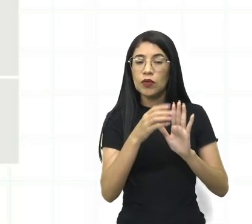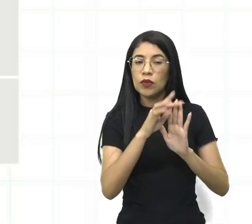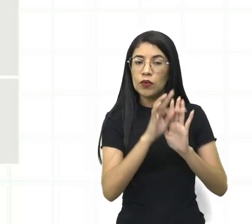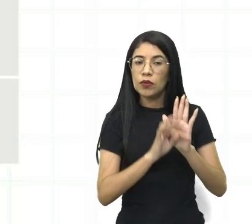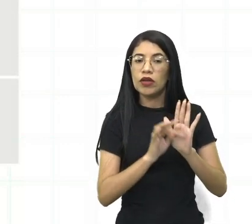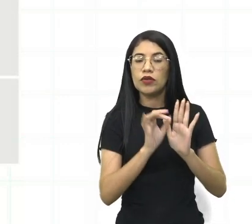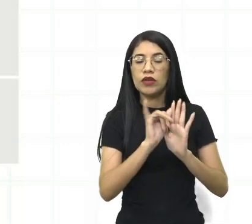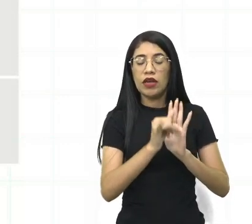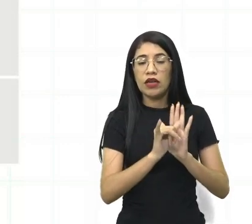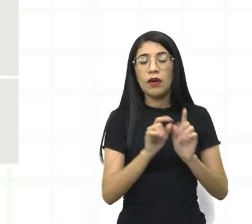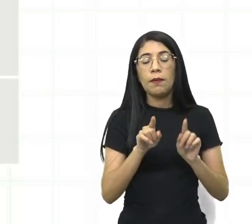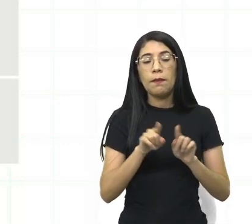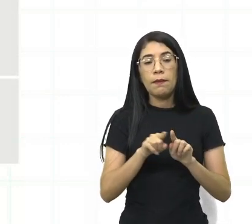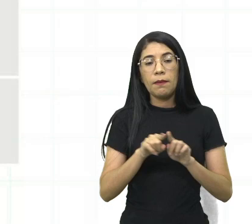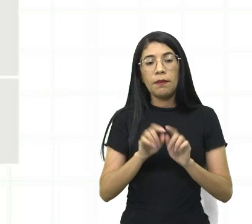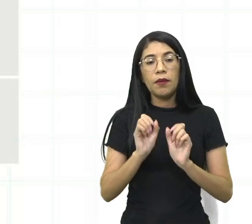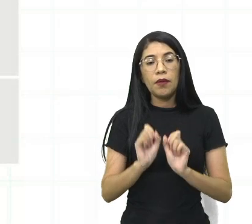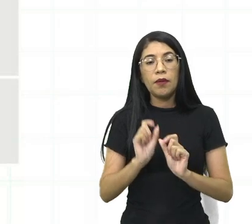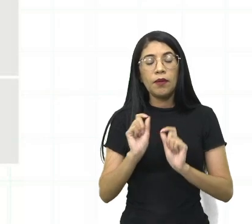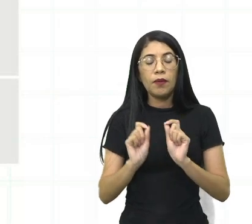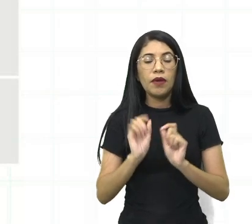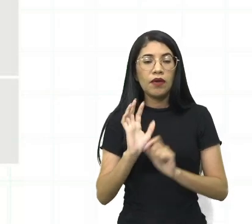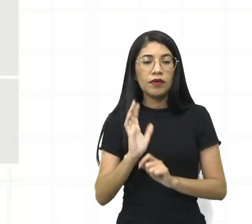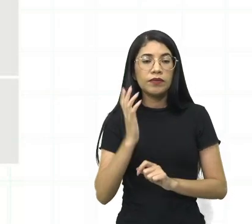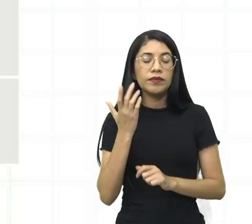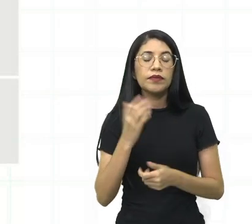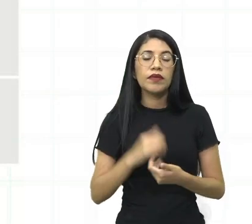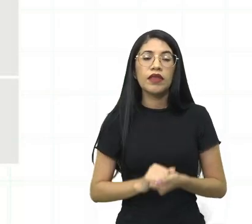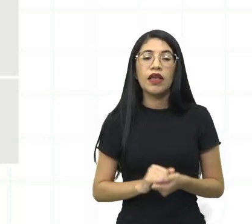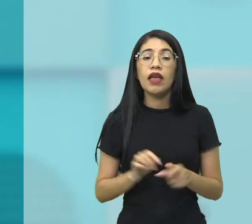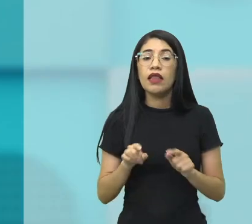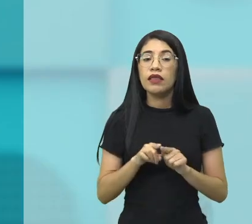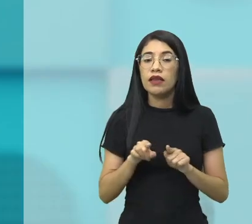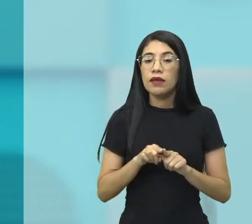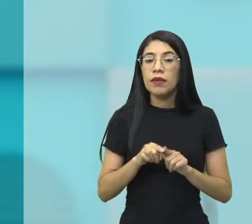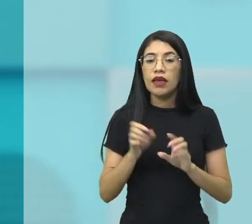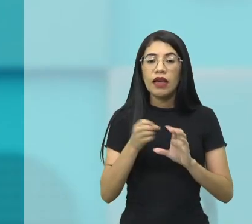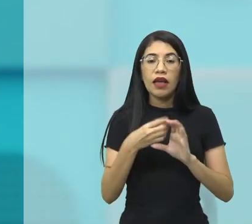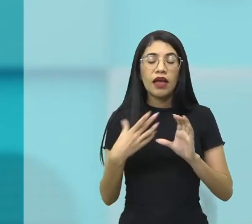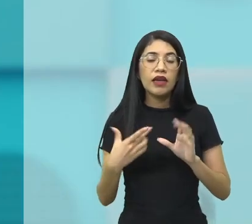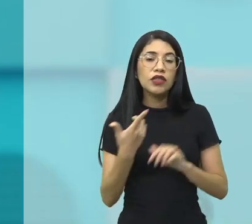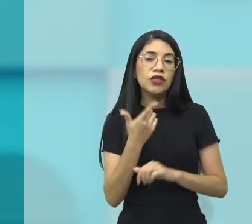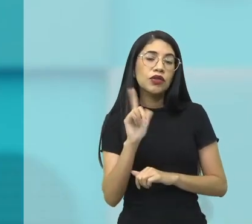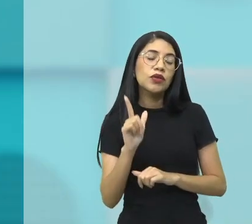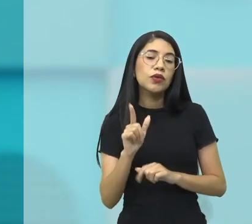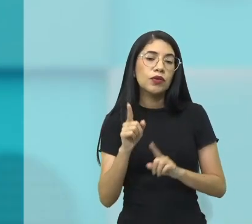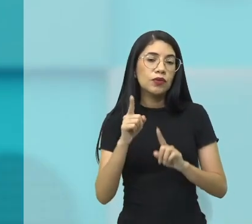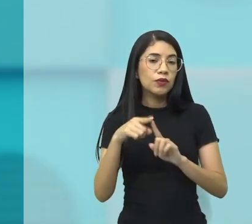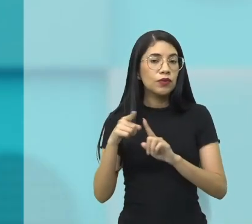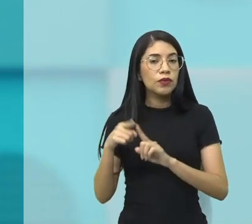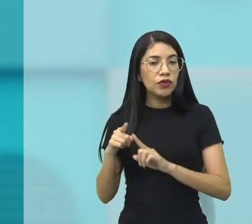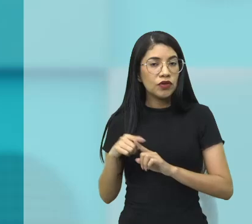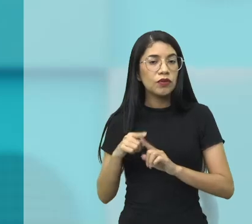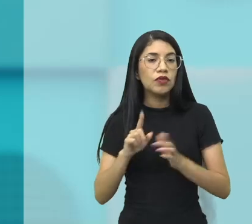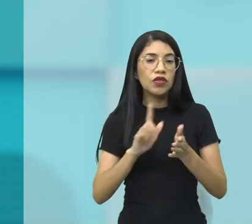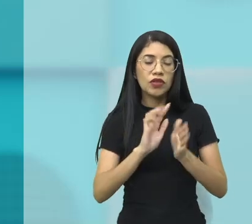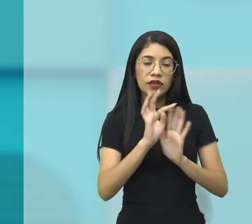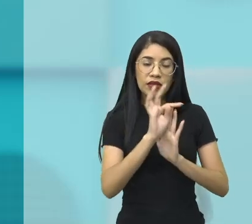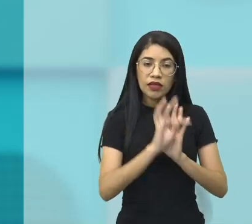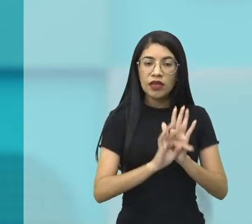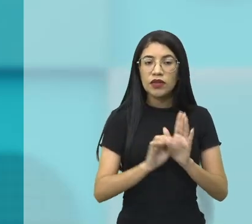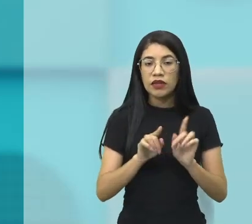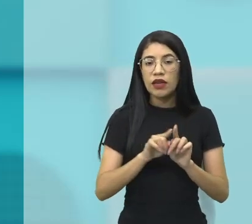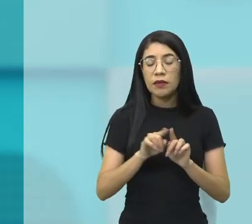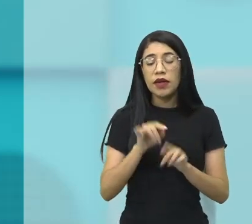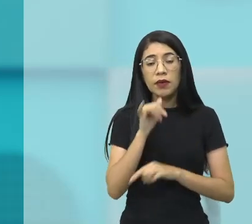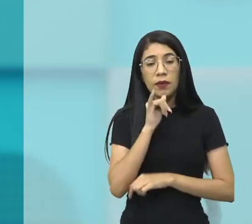Pode ser que no texto tenha traços certos de outros tipos textuais, como